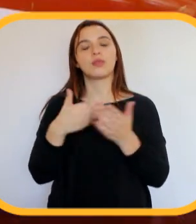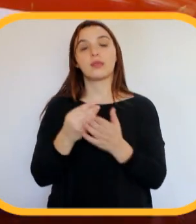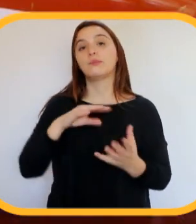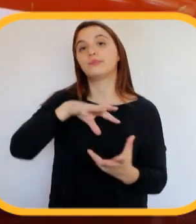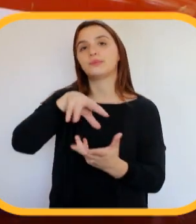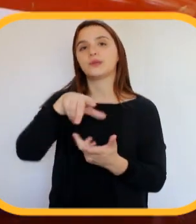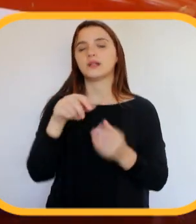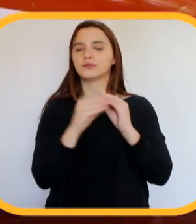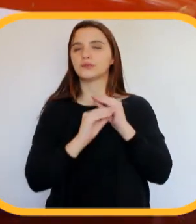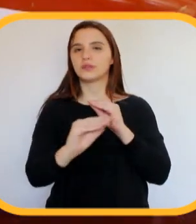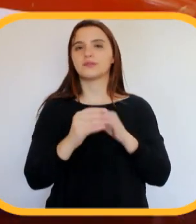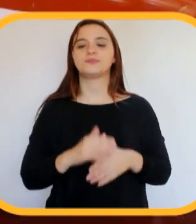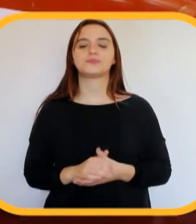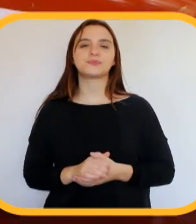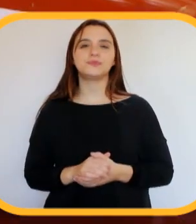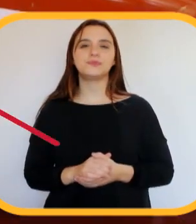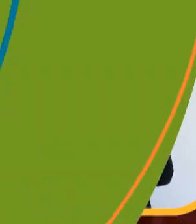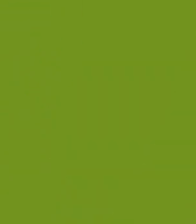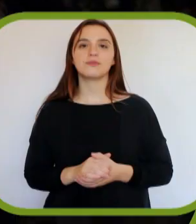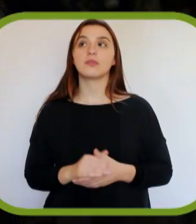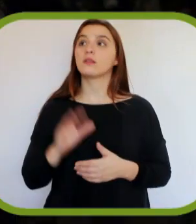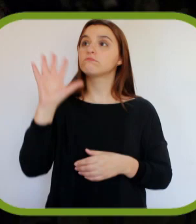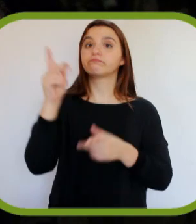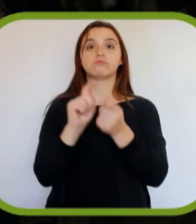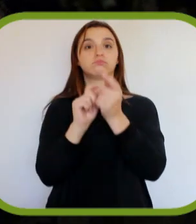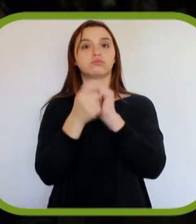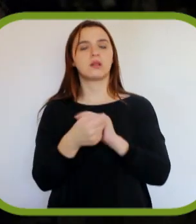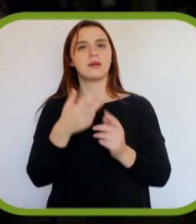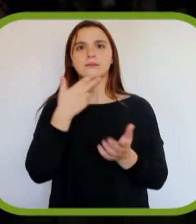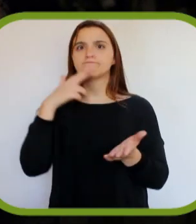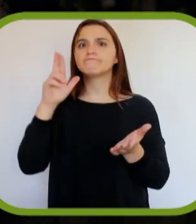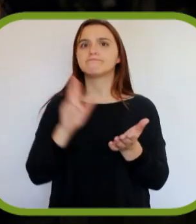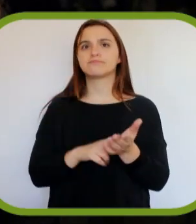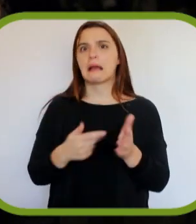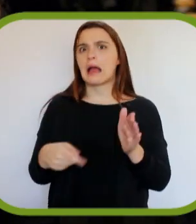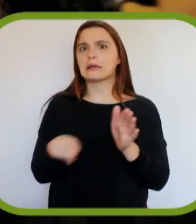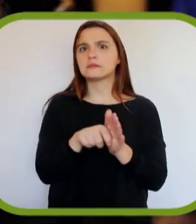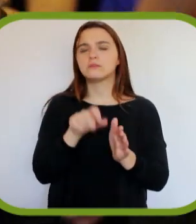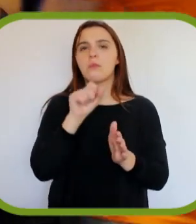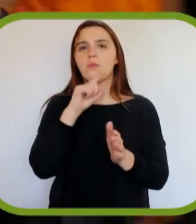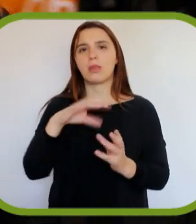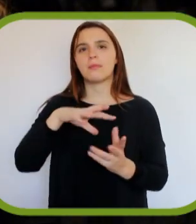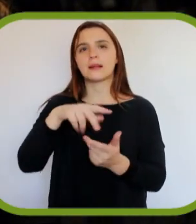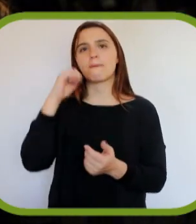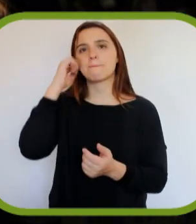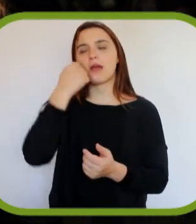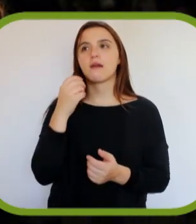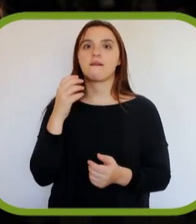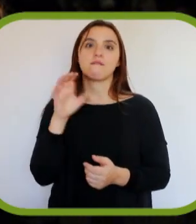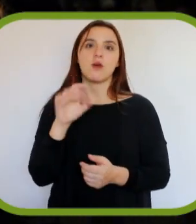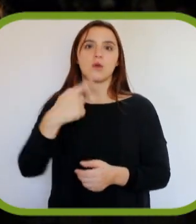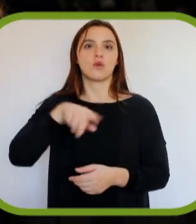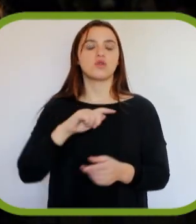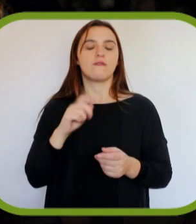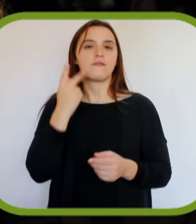para que o planeta Terra seja mais sustentável. As alterações climáticas são uma verdadeira ameaça ao nosso planeta e à forma como